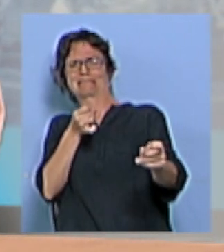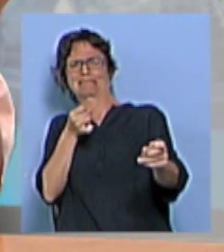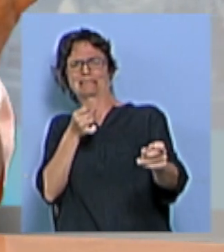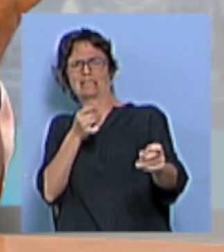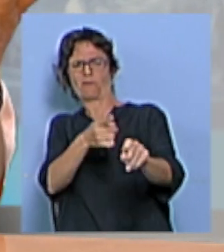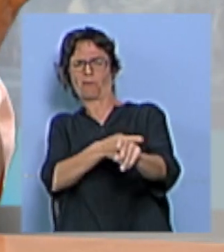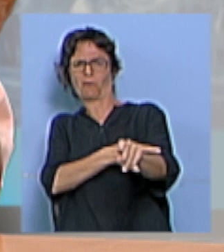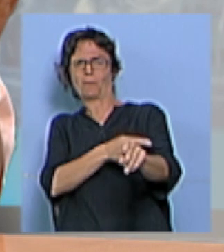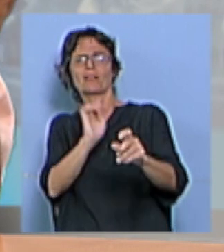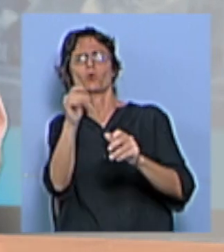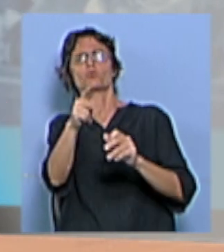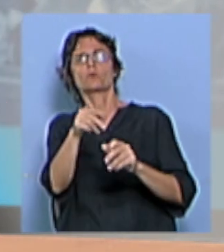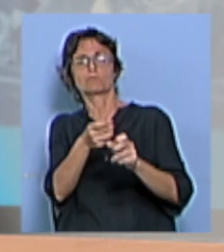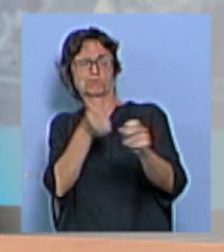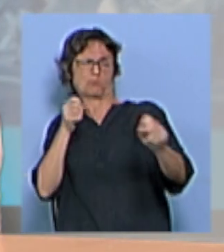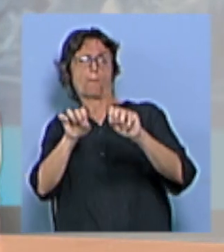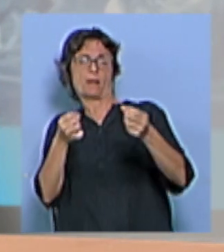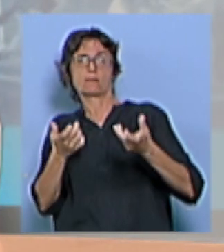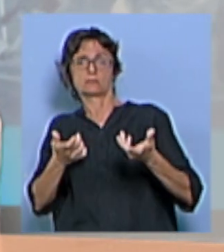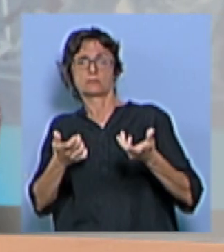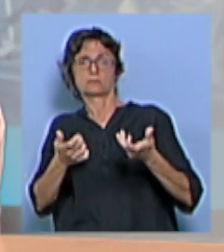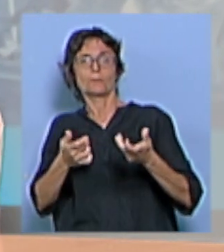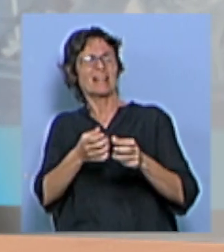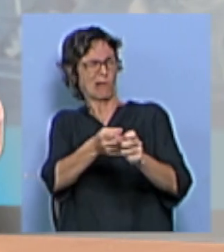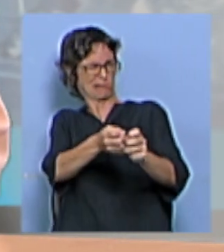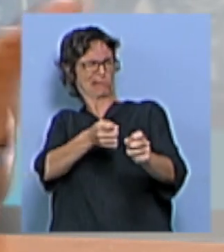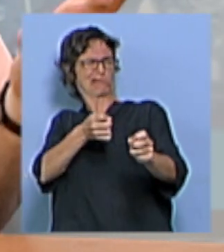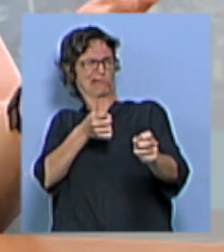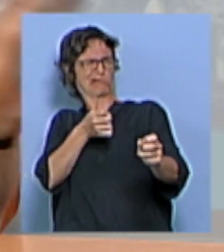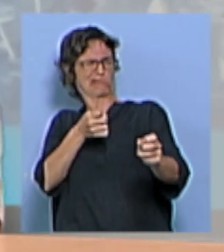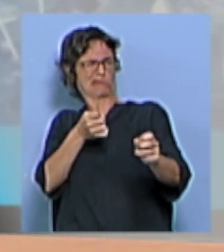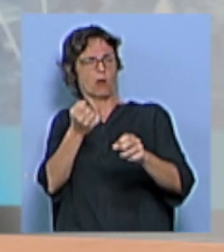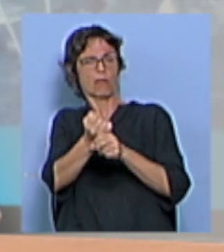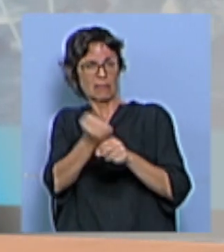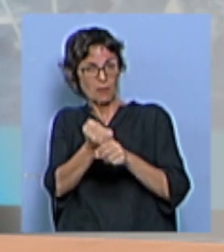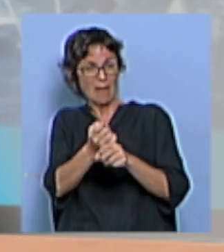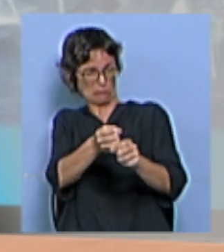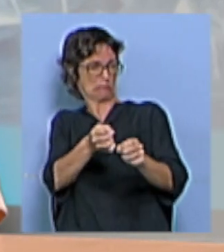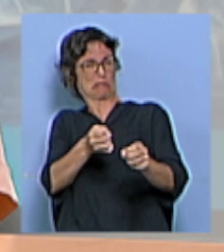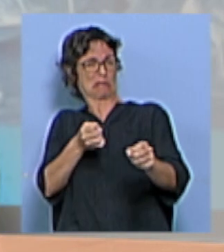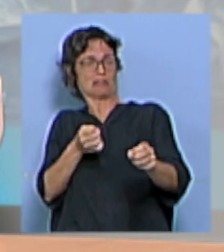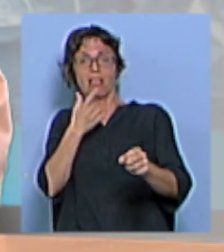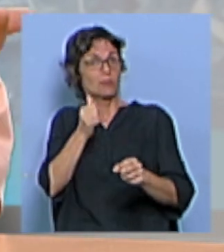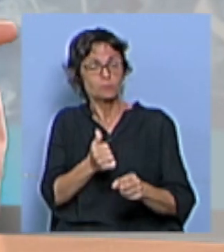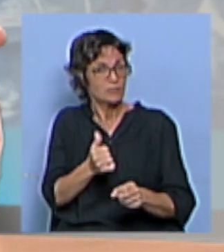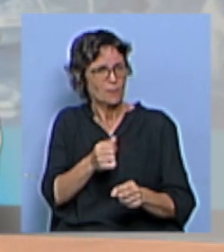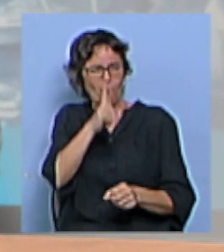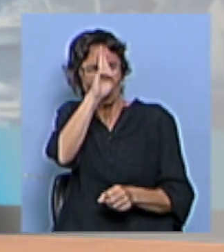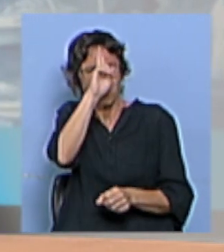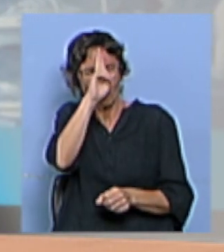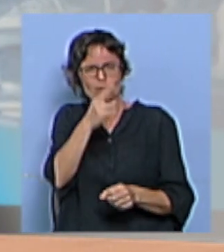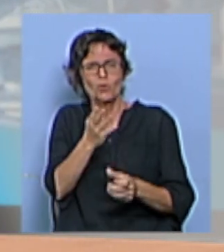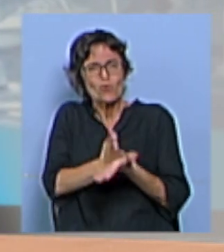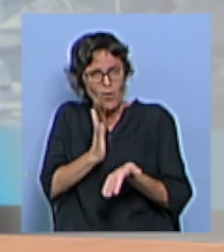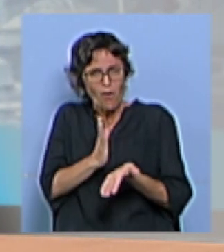acontece? Rebenta. Portanto, não podemos puxar demasiado pelo trabalho, pelo esforço. A vida não é só